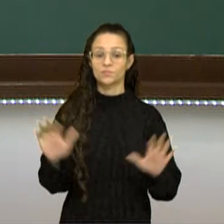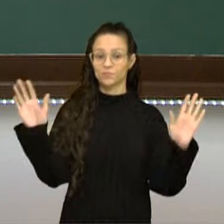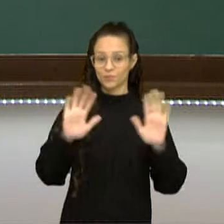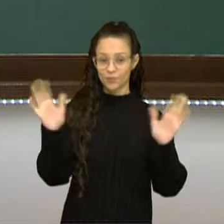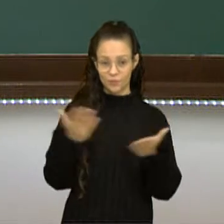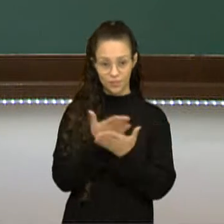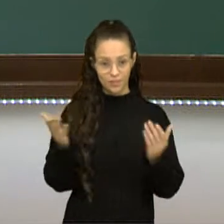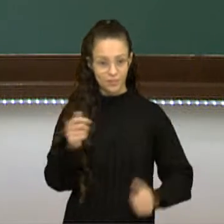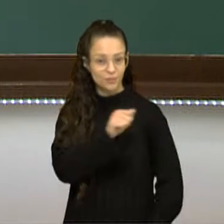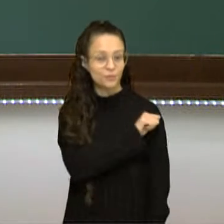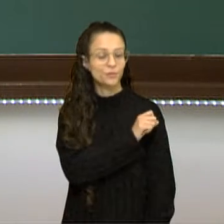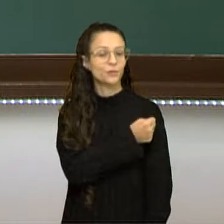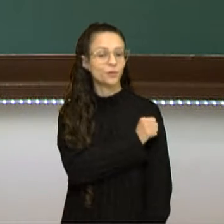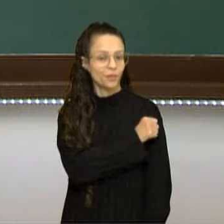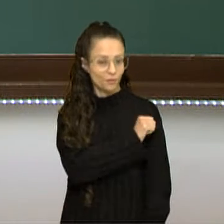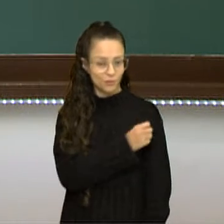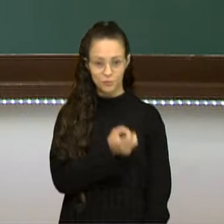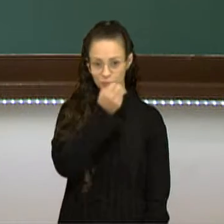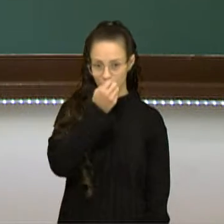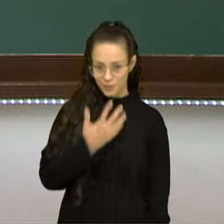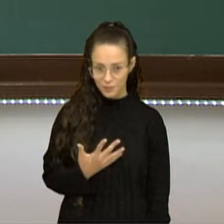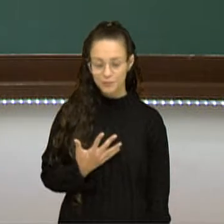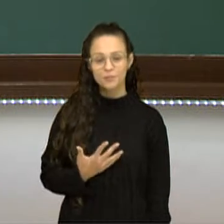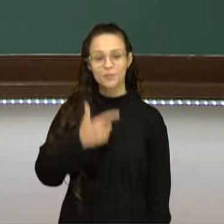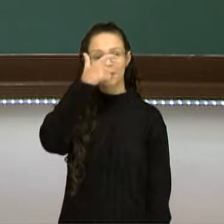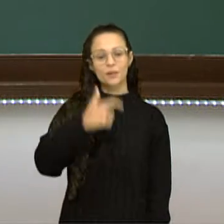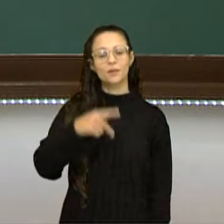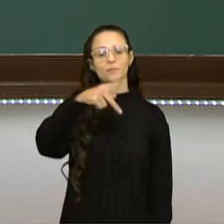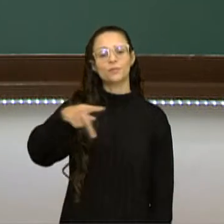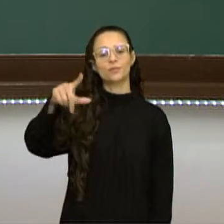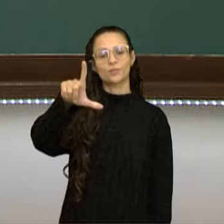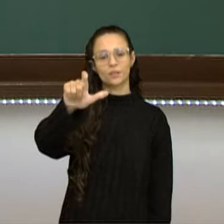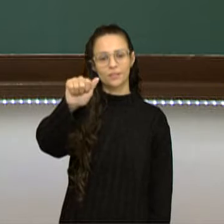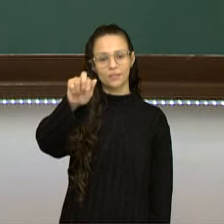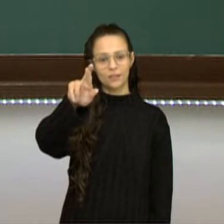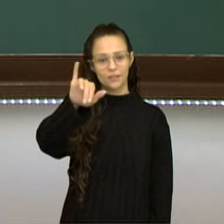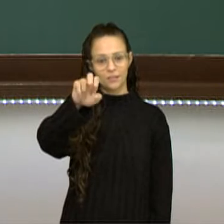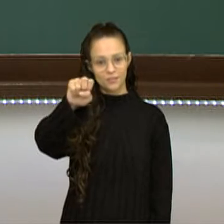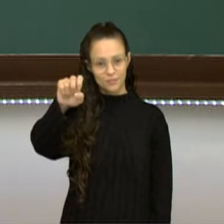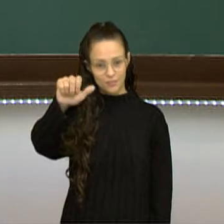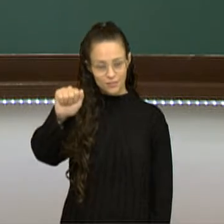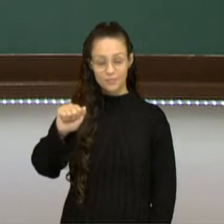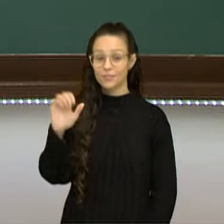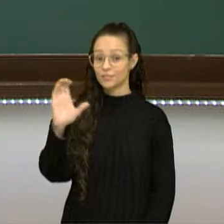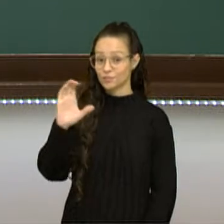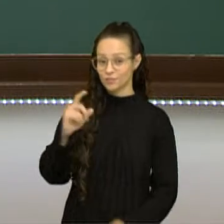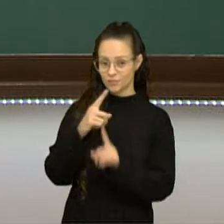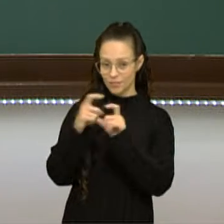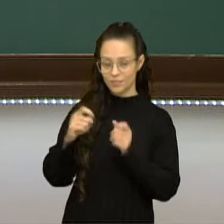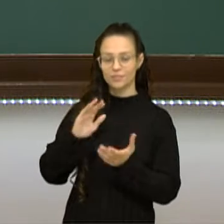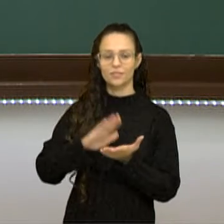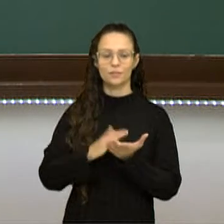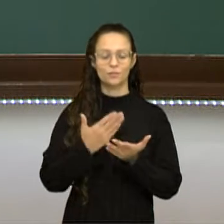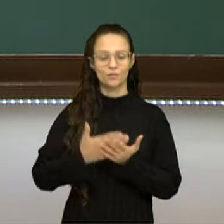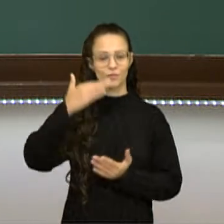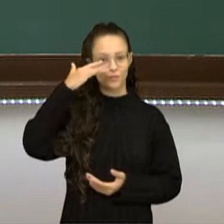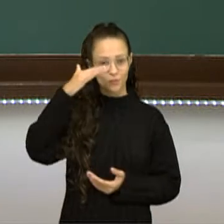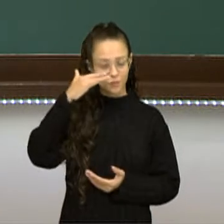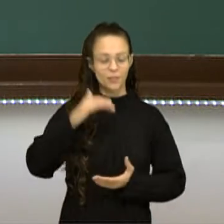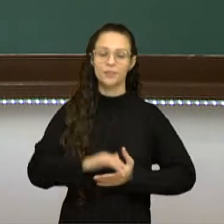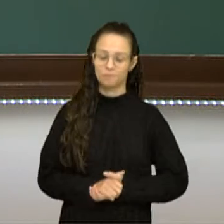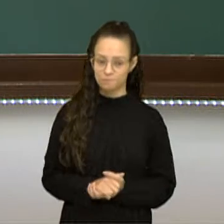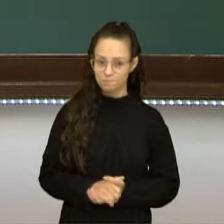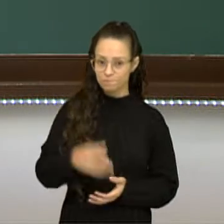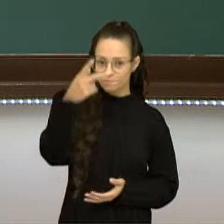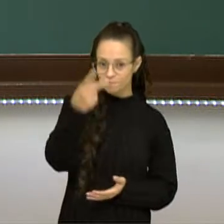Olá, estudantes do 8º ano, tudo bem? Professora Larissa de Ciências, nossa intérprete Viviana. A aula